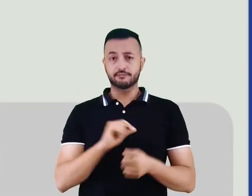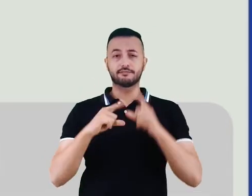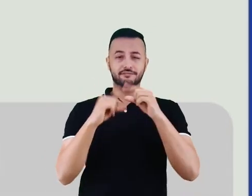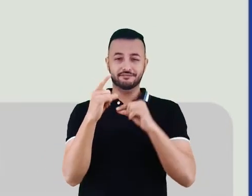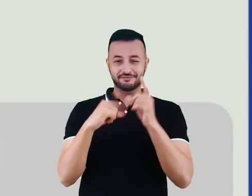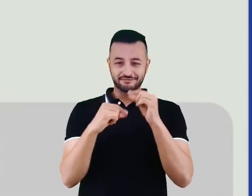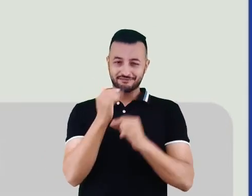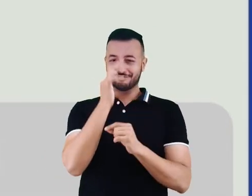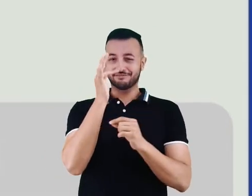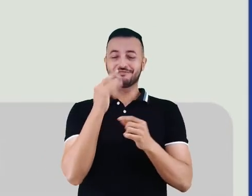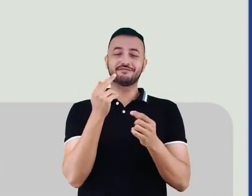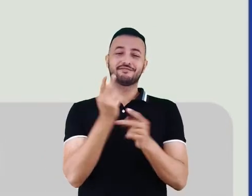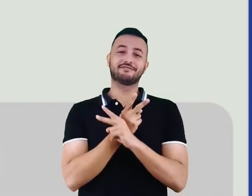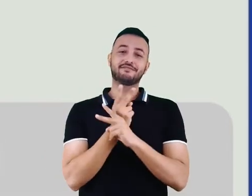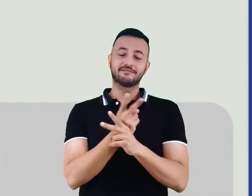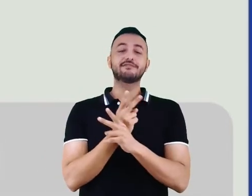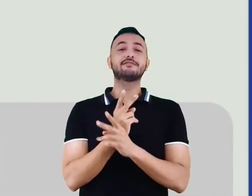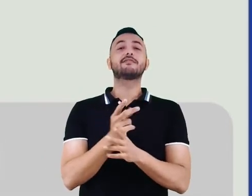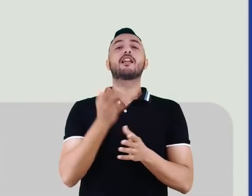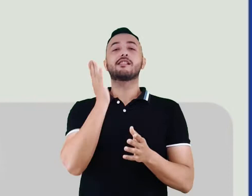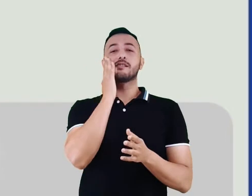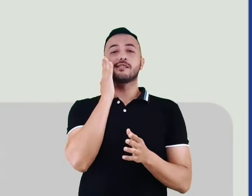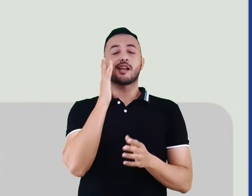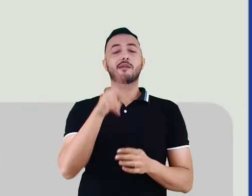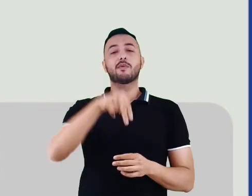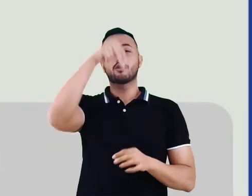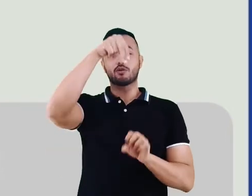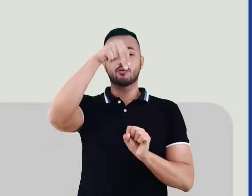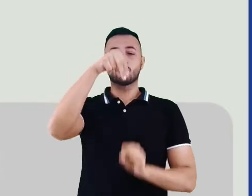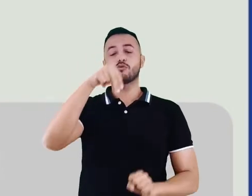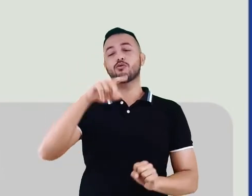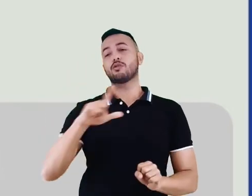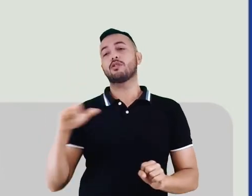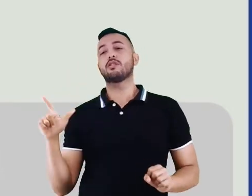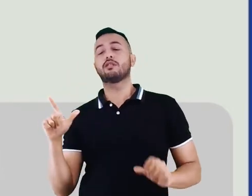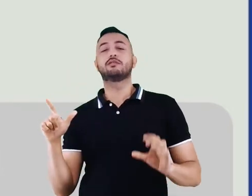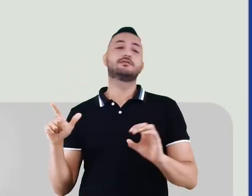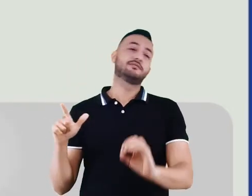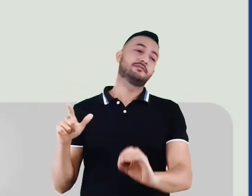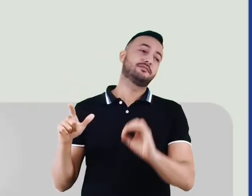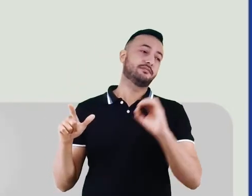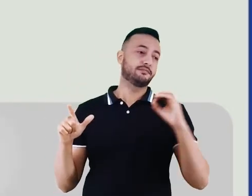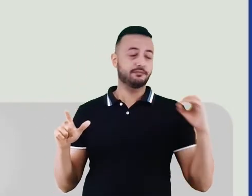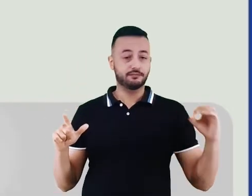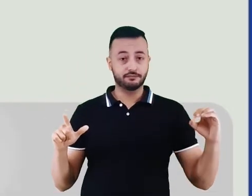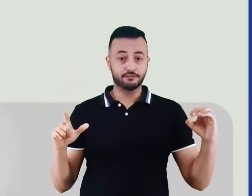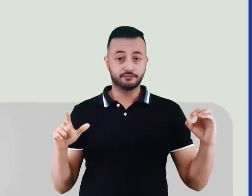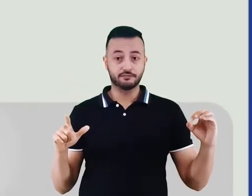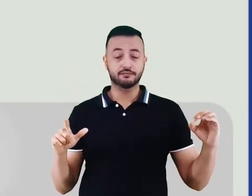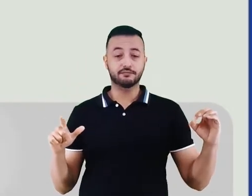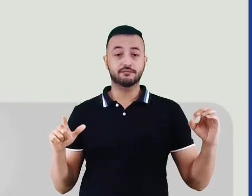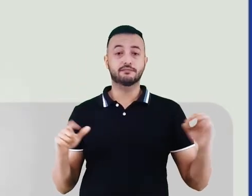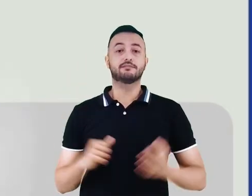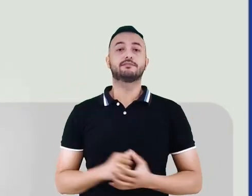vai indicar o que está ao norte, o que está ao sul, o que está ao leste e o que está